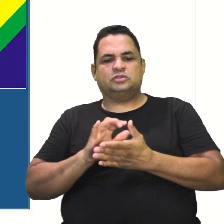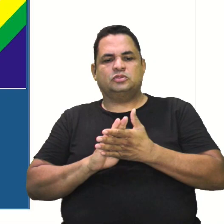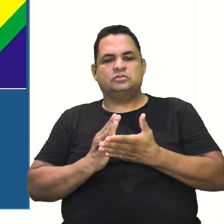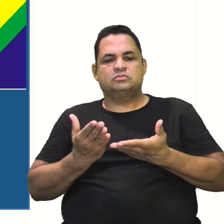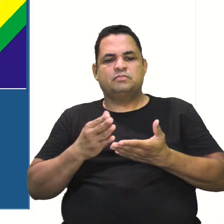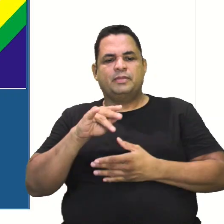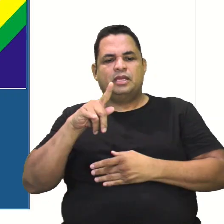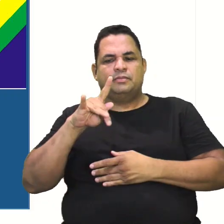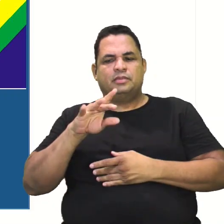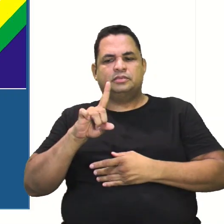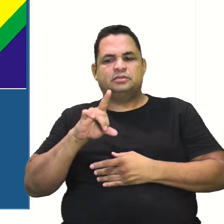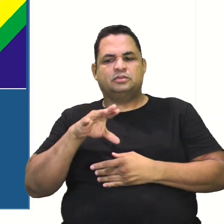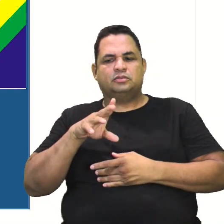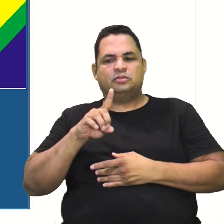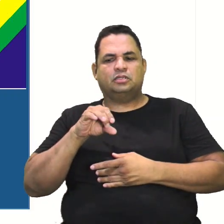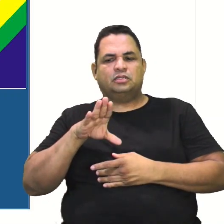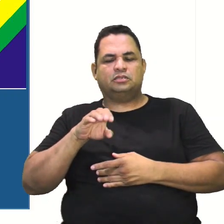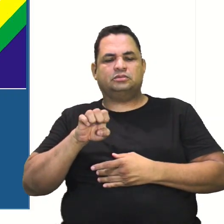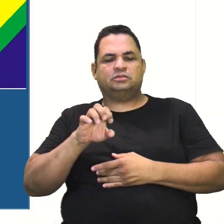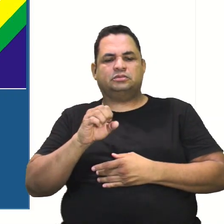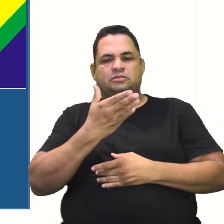perpendiculares.